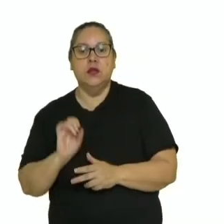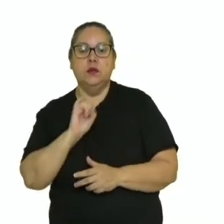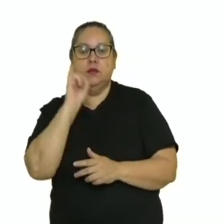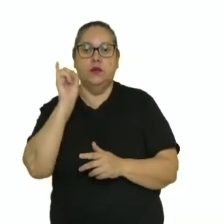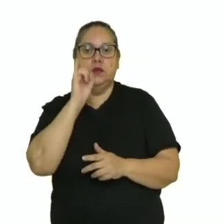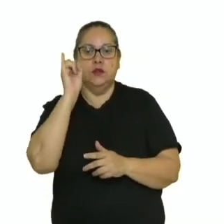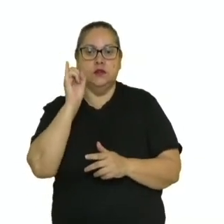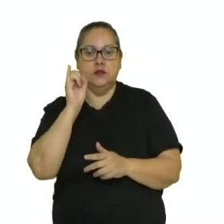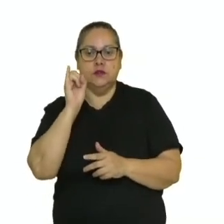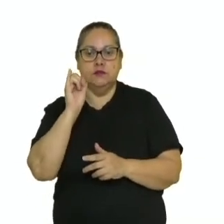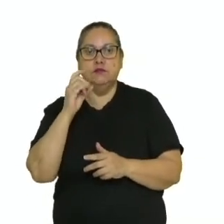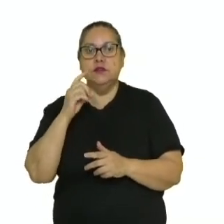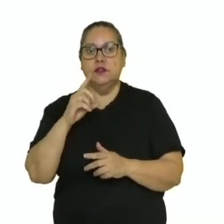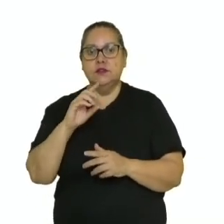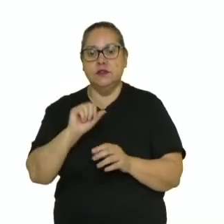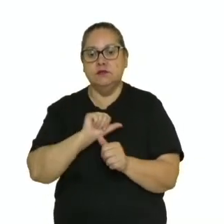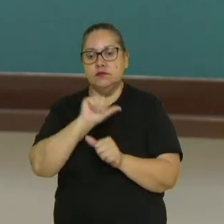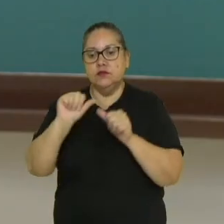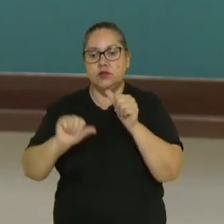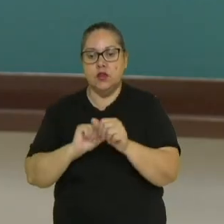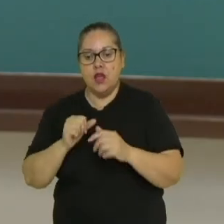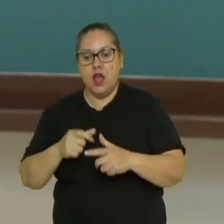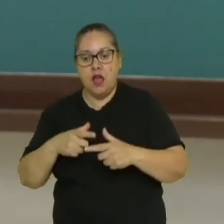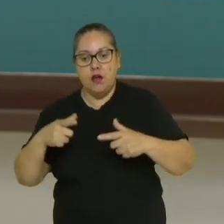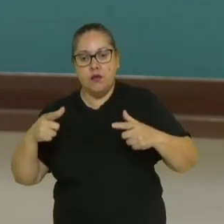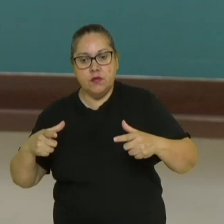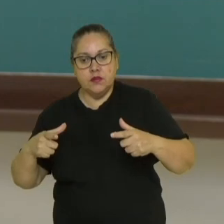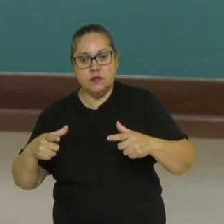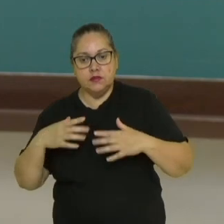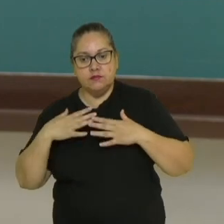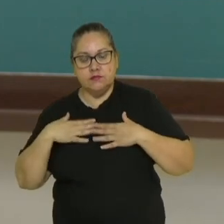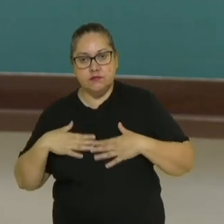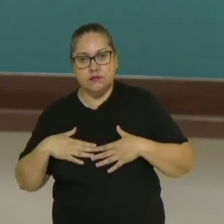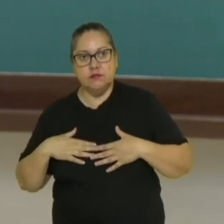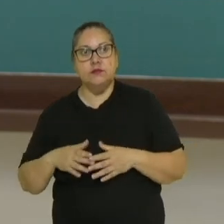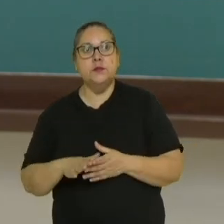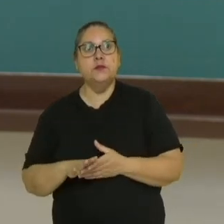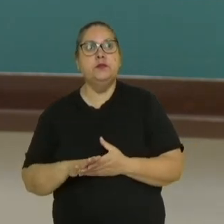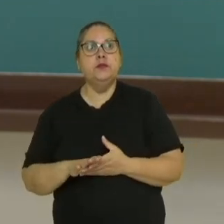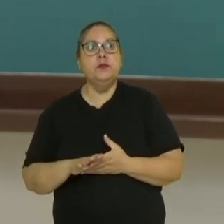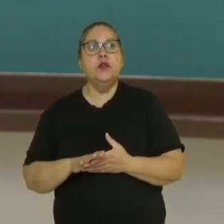importância do crossing over é que aumenta a variabilidade genética.